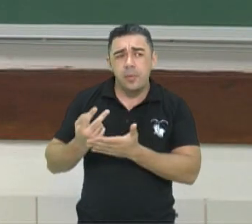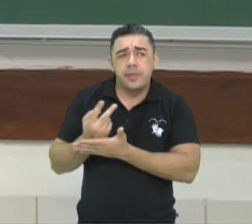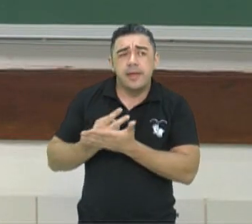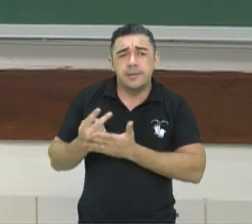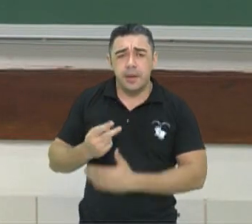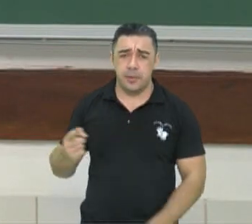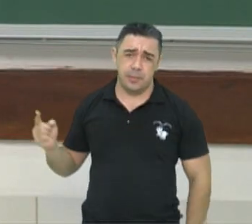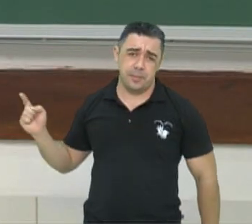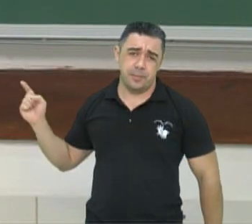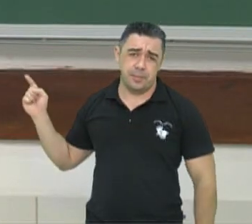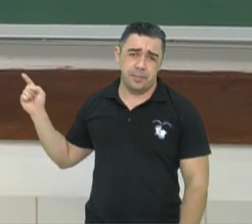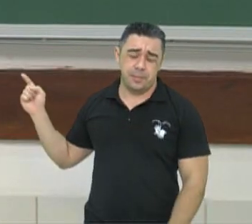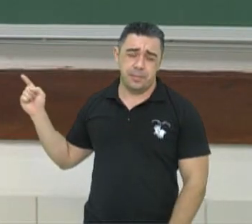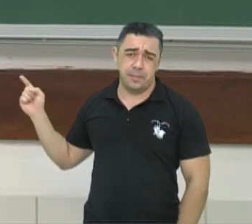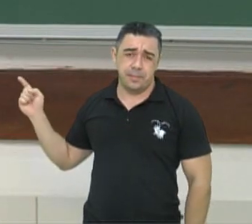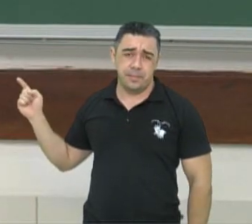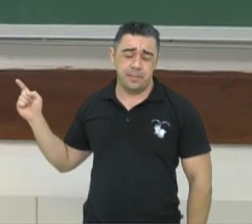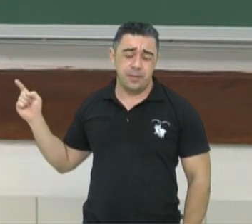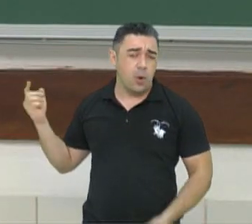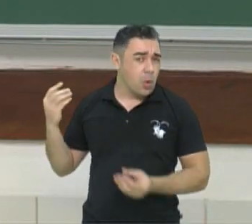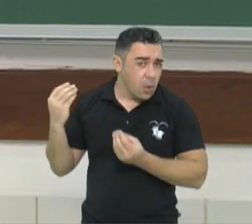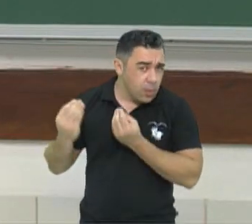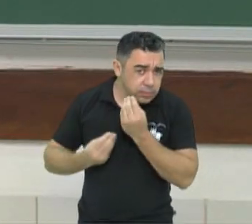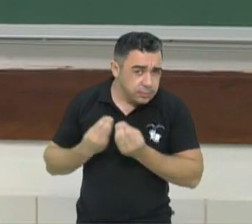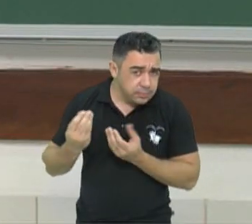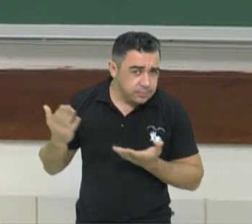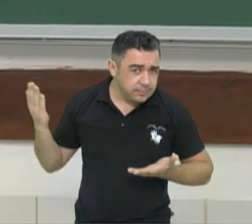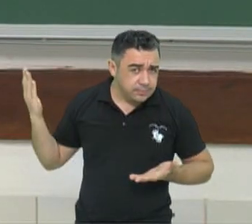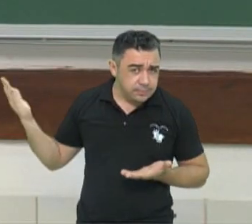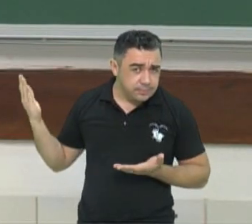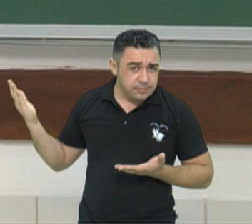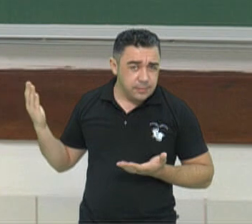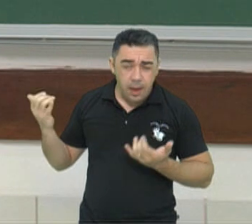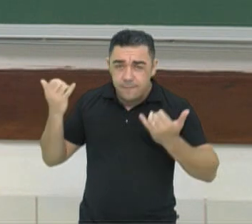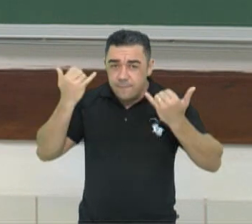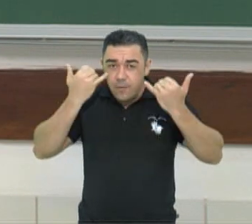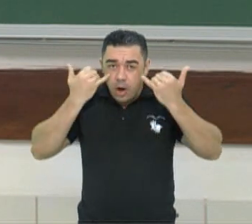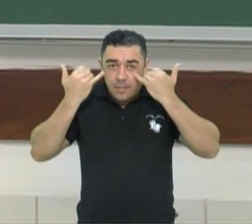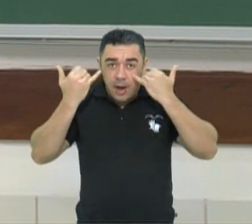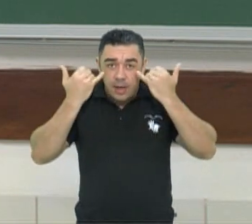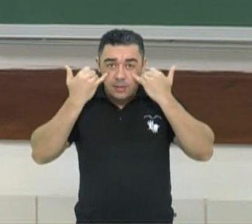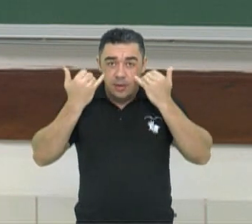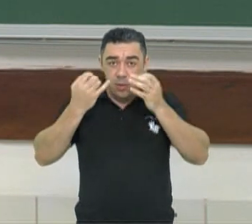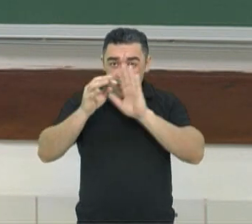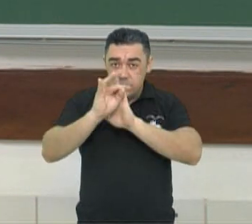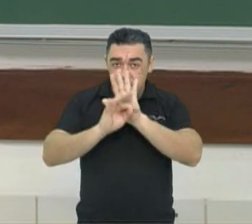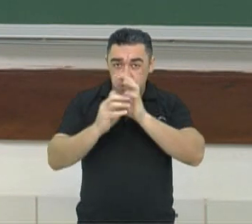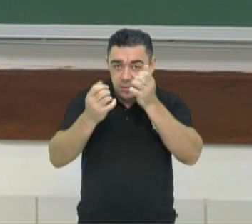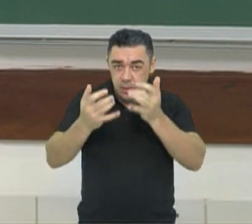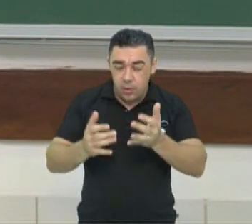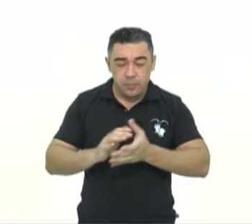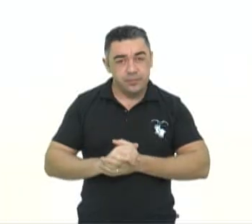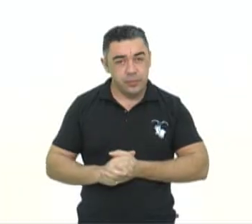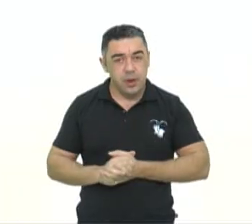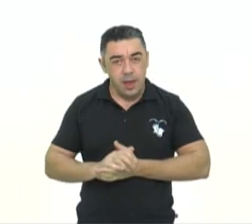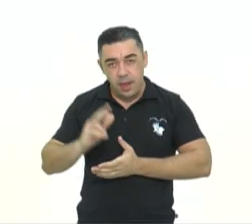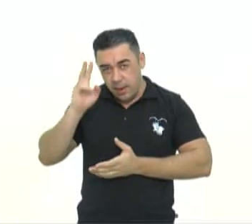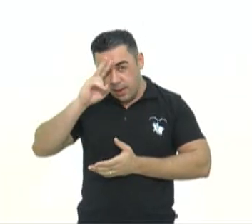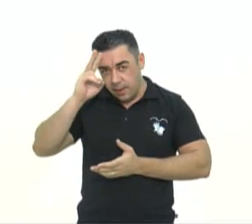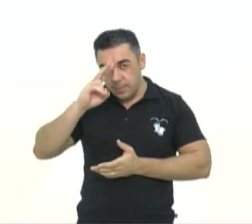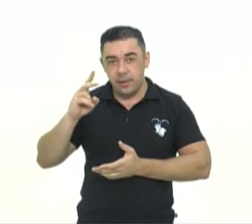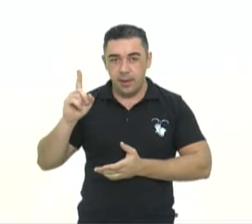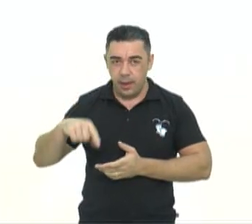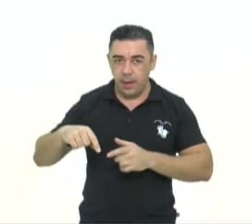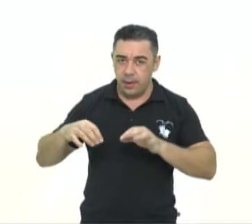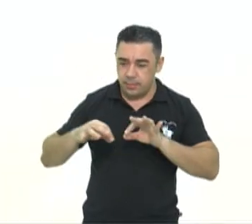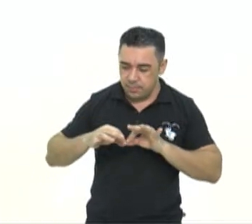ficaria a figura? Como é que fica esse desenho com todas aquelas informações que o texto me deu? Então lembra que é